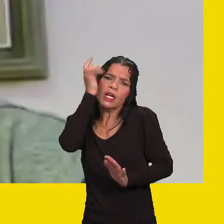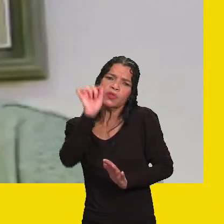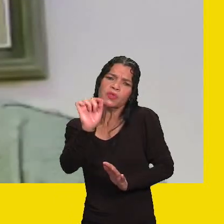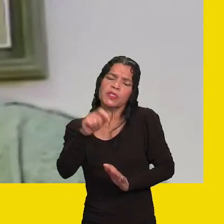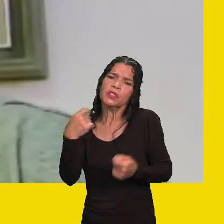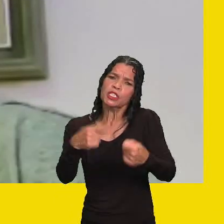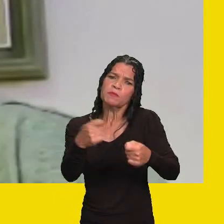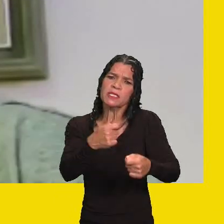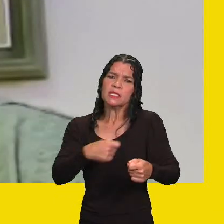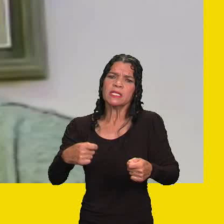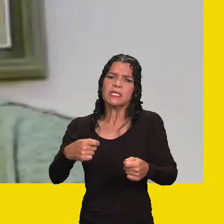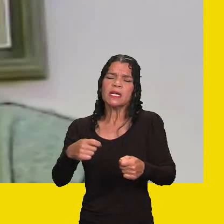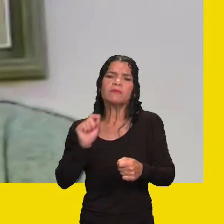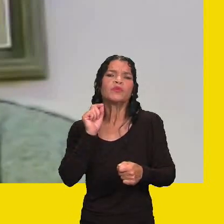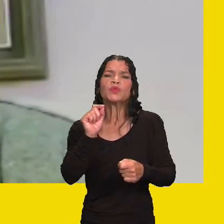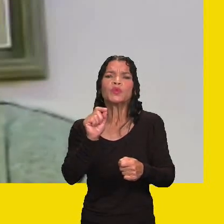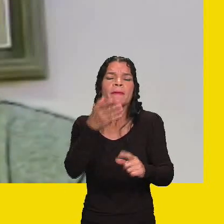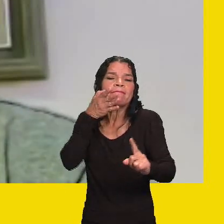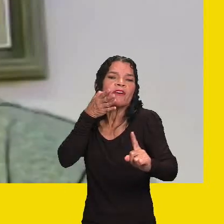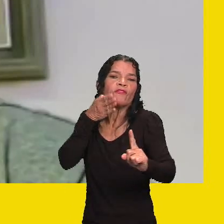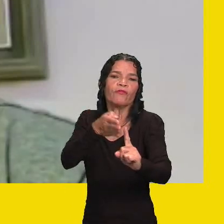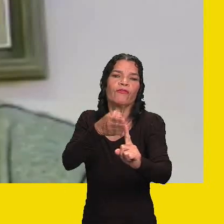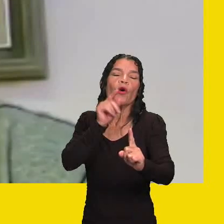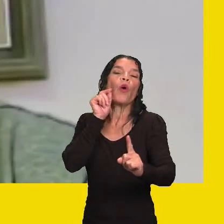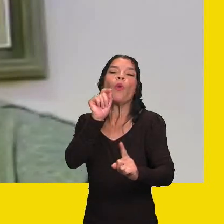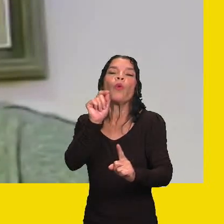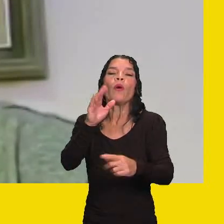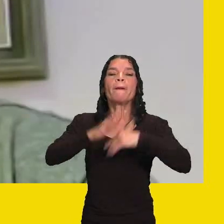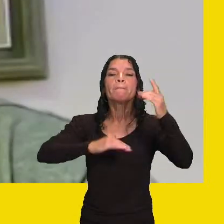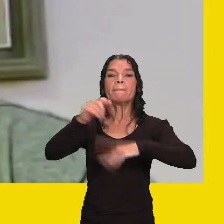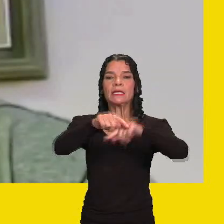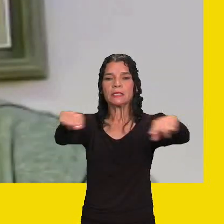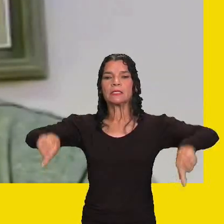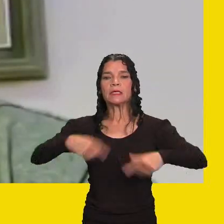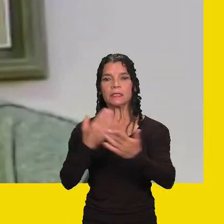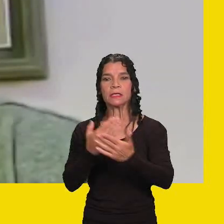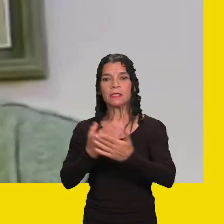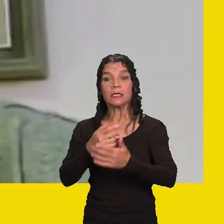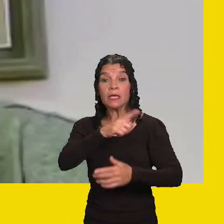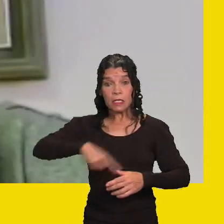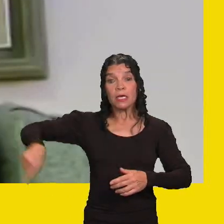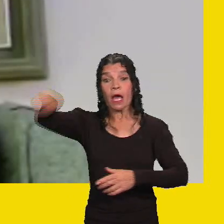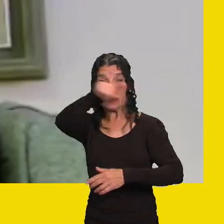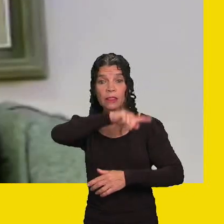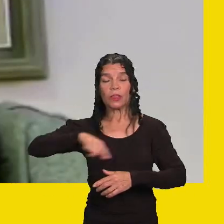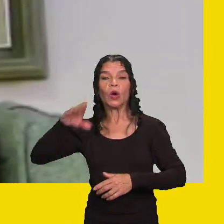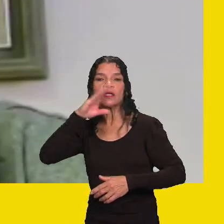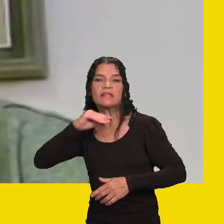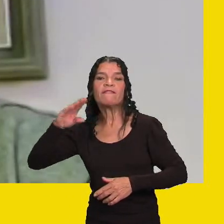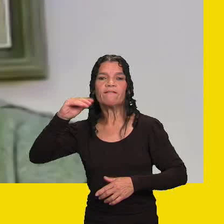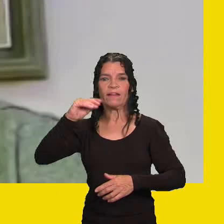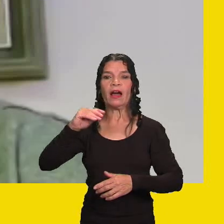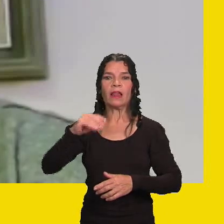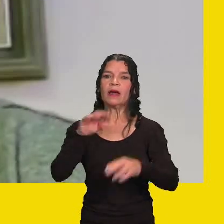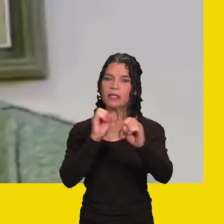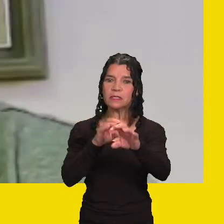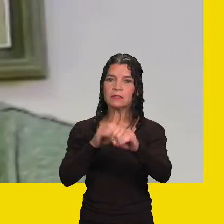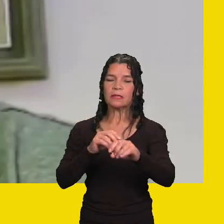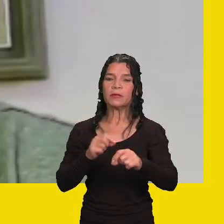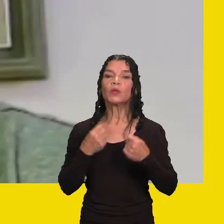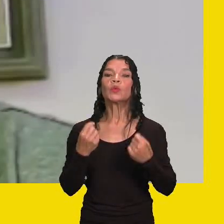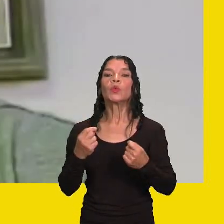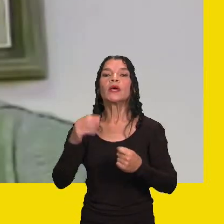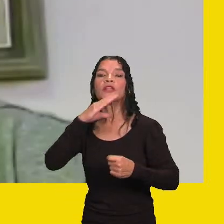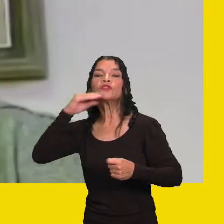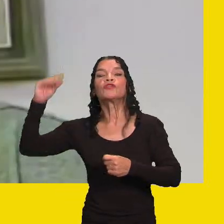precisa evidenciar, dentro da prática de sala de aula e da nossa fala enquanto educação de jovens e adultos, de